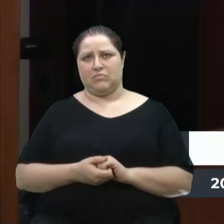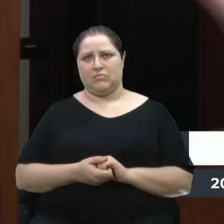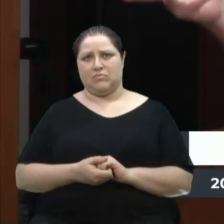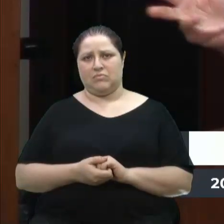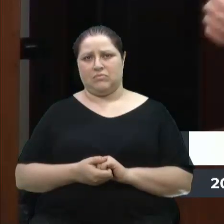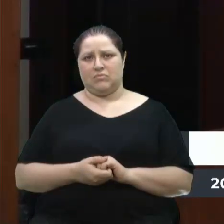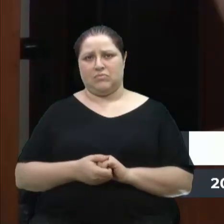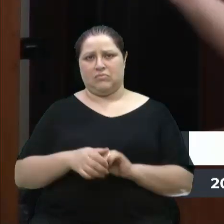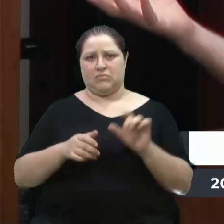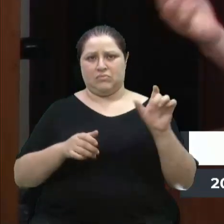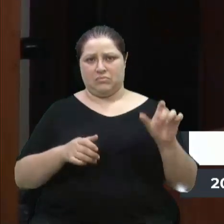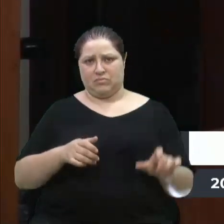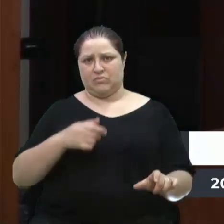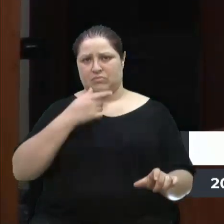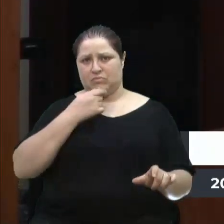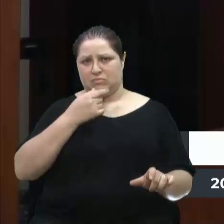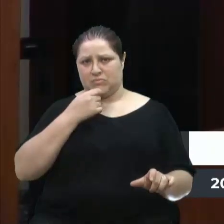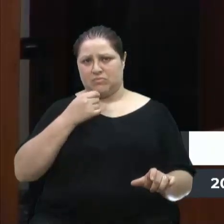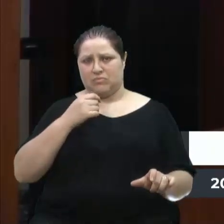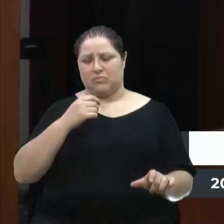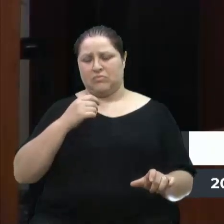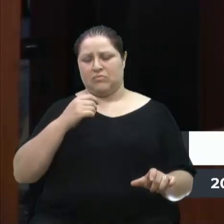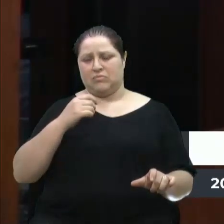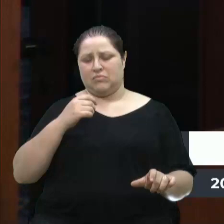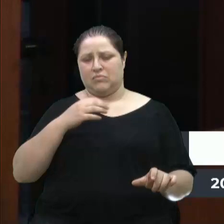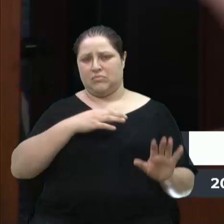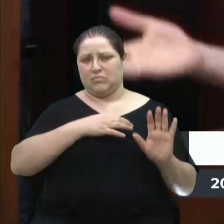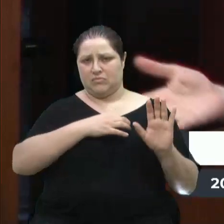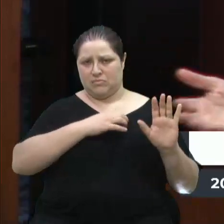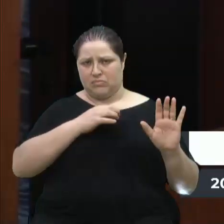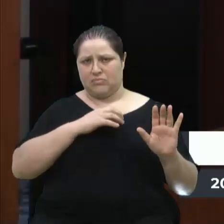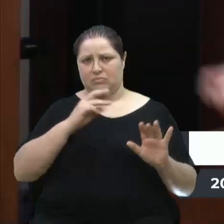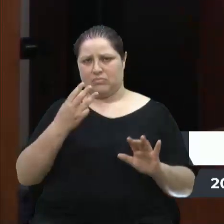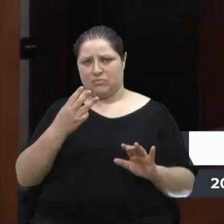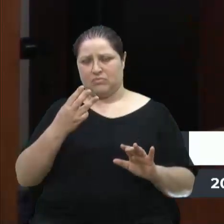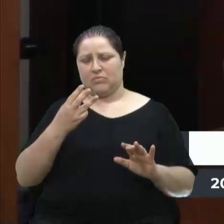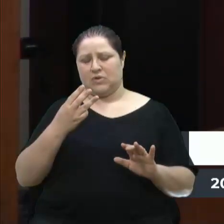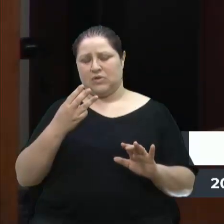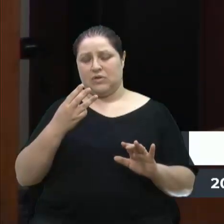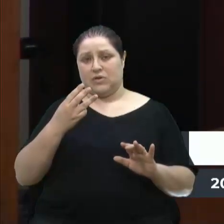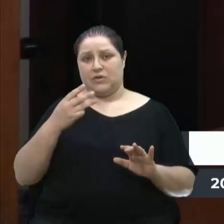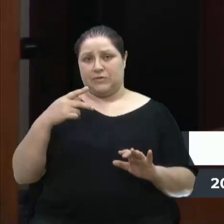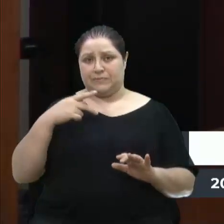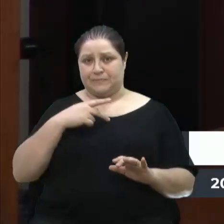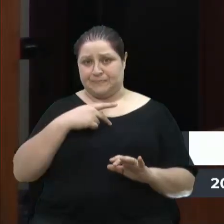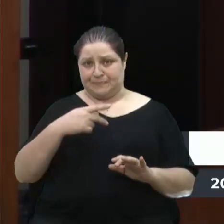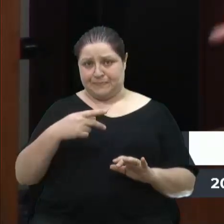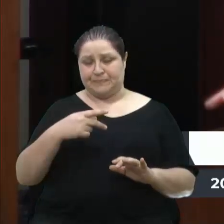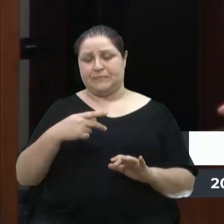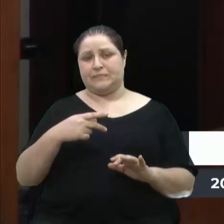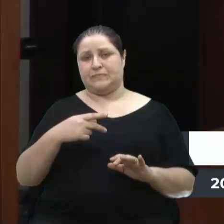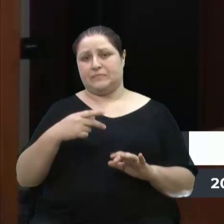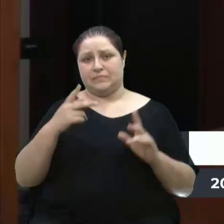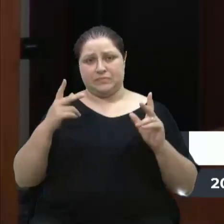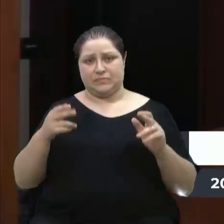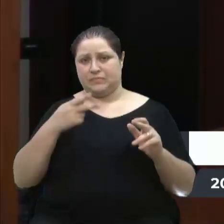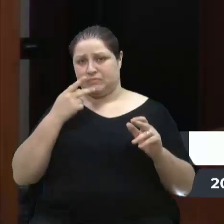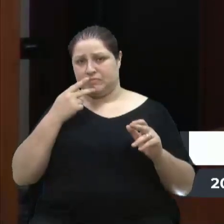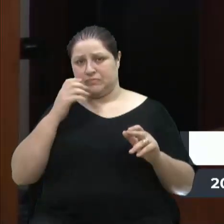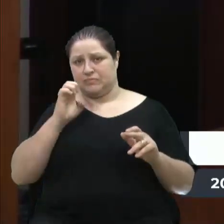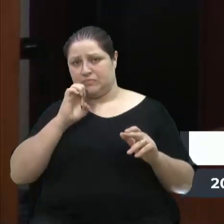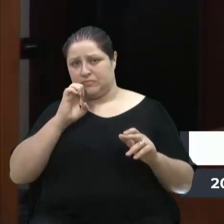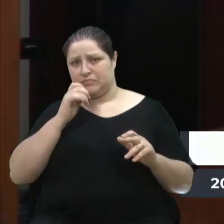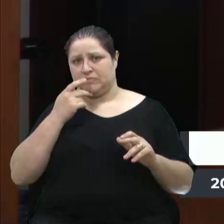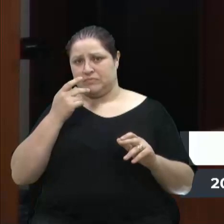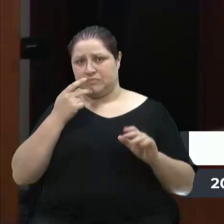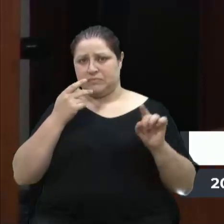o condenado em 3 instâncias, enfim, candidato a presidente Luiz Inácio Lula da Silva, também deu a mesma manifestação da vereadora Estela. Ele disse